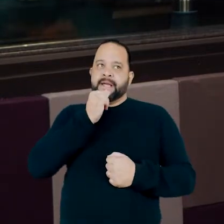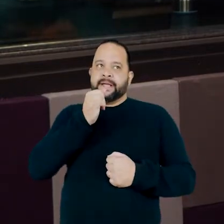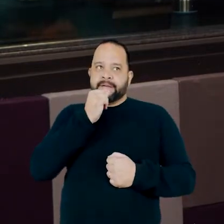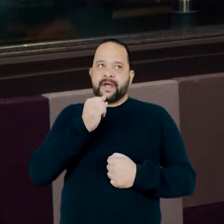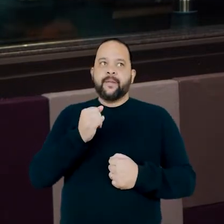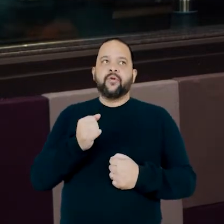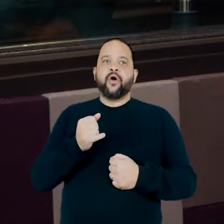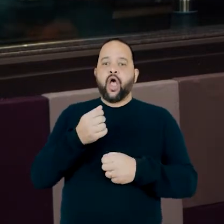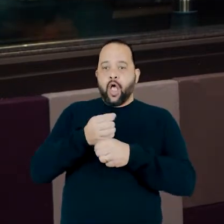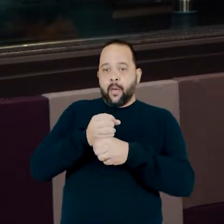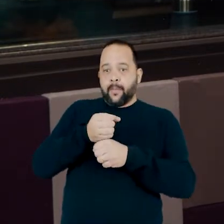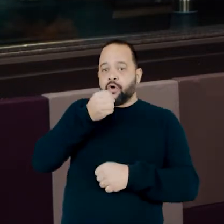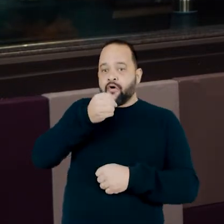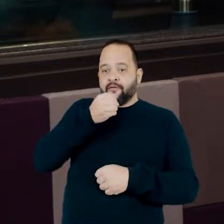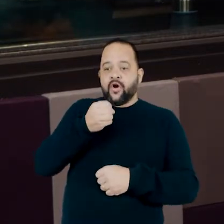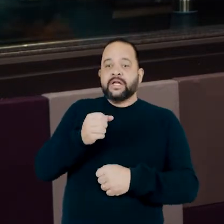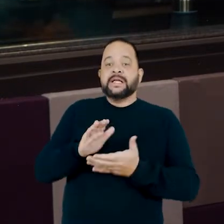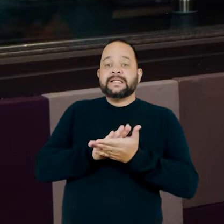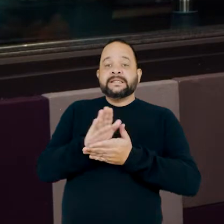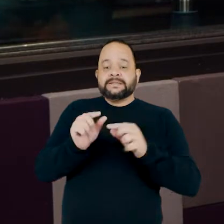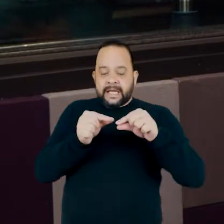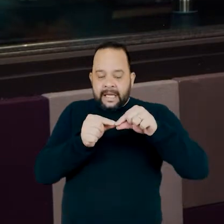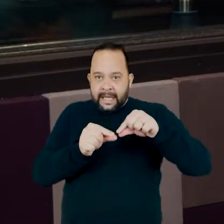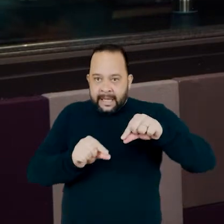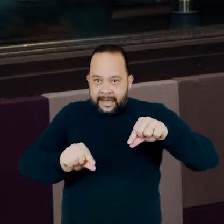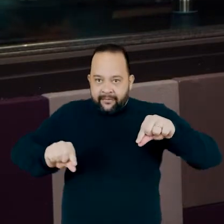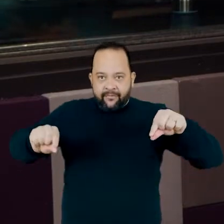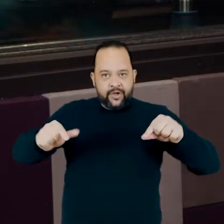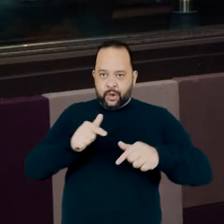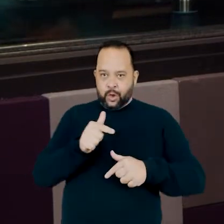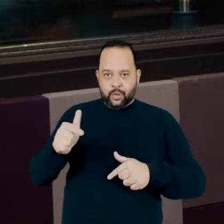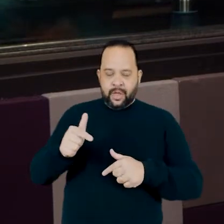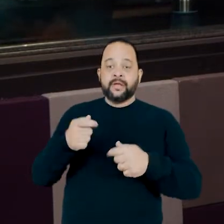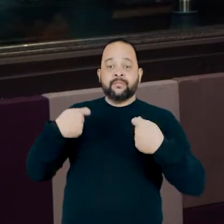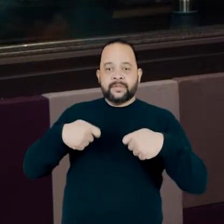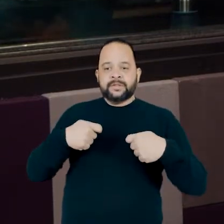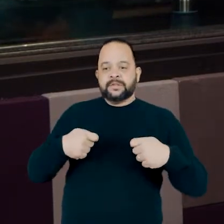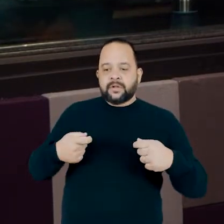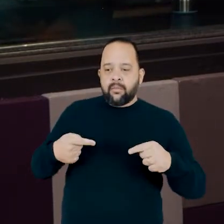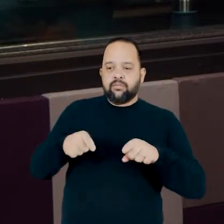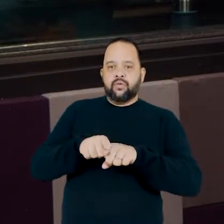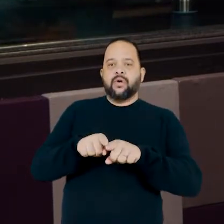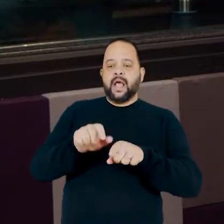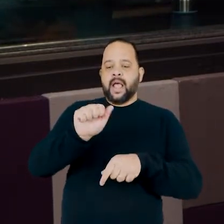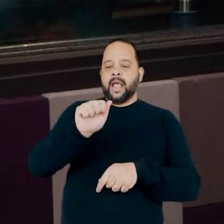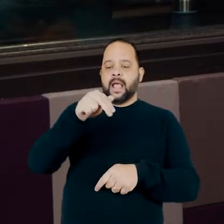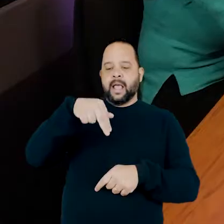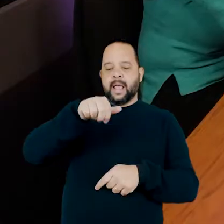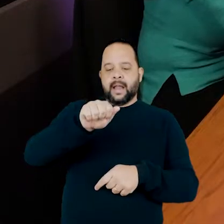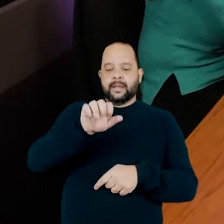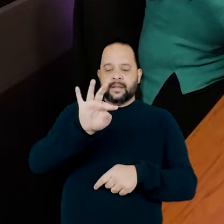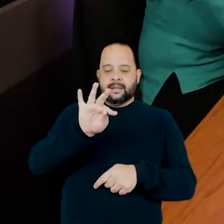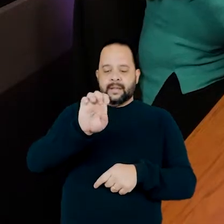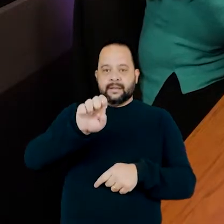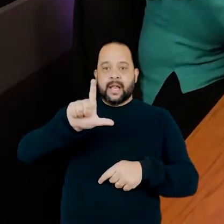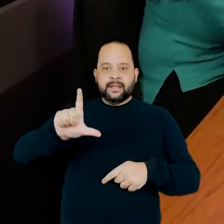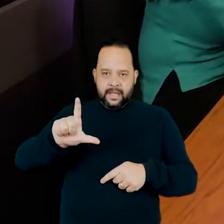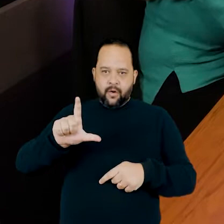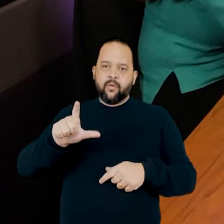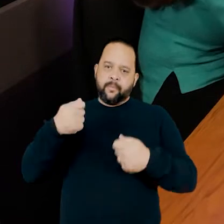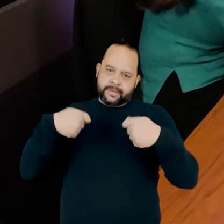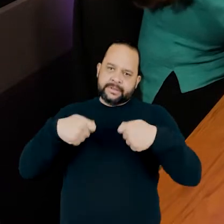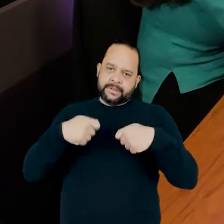exemplo, a gente tem que trabalhar em conjunto com a Anatel, né? Que tem que ser produtos homologados e tal. Então, são